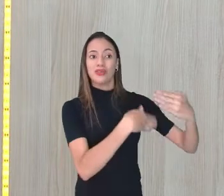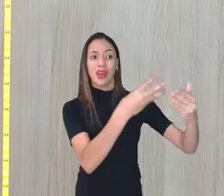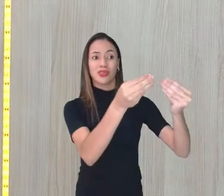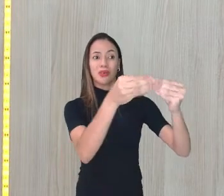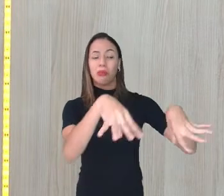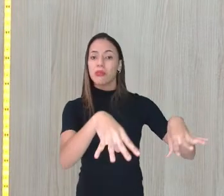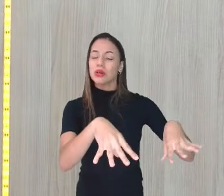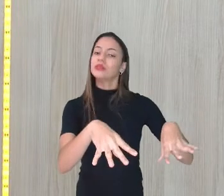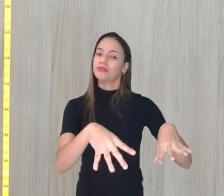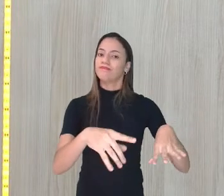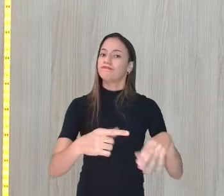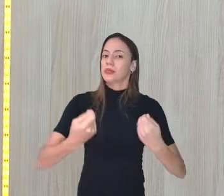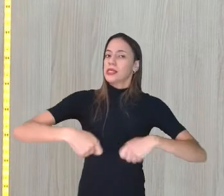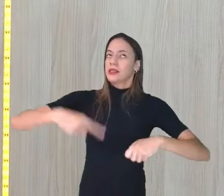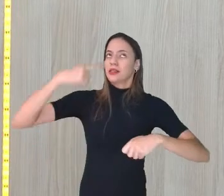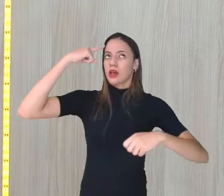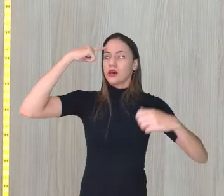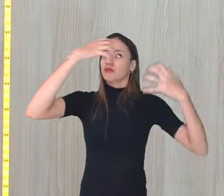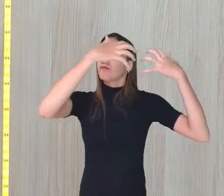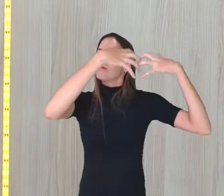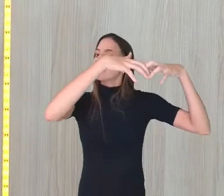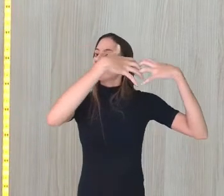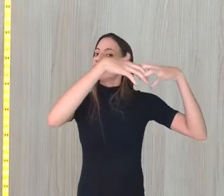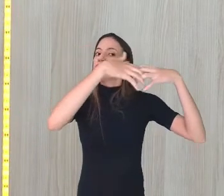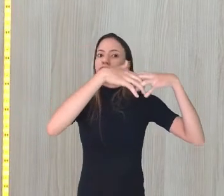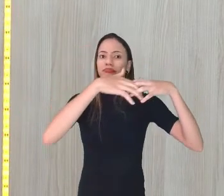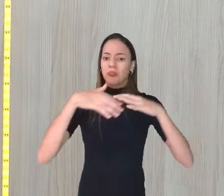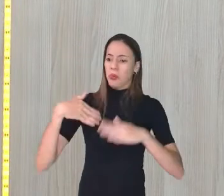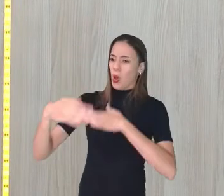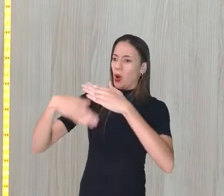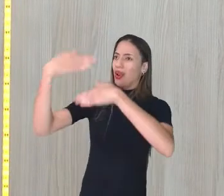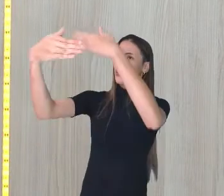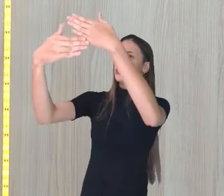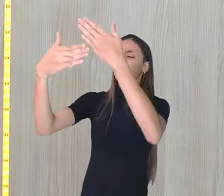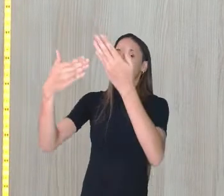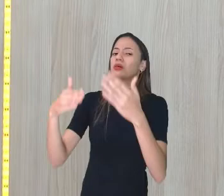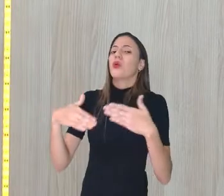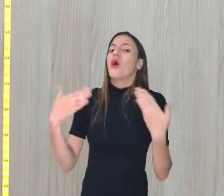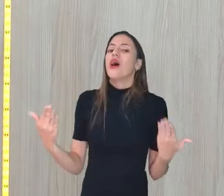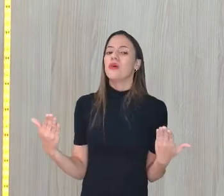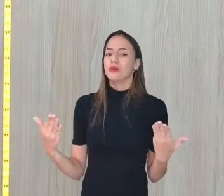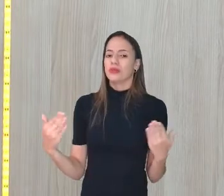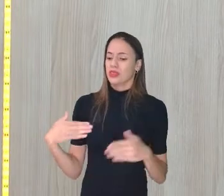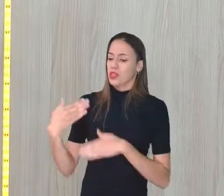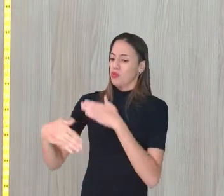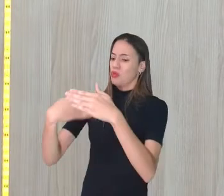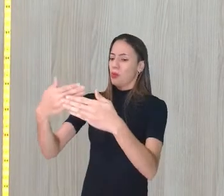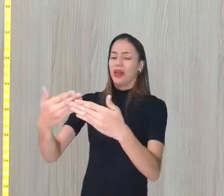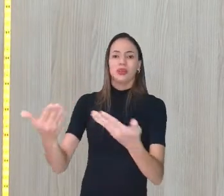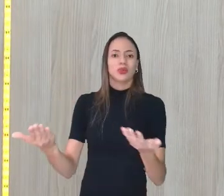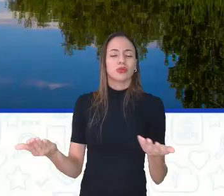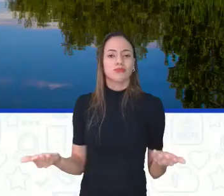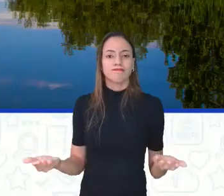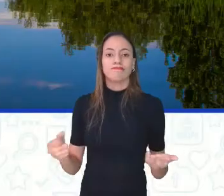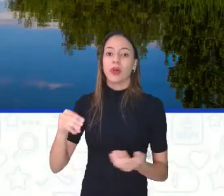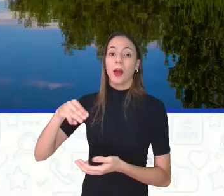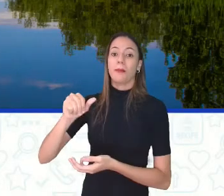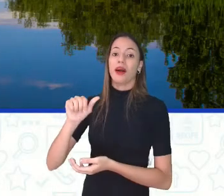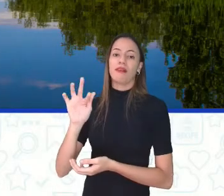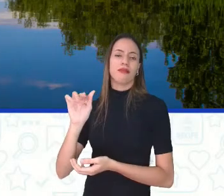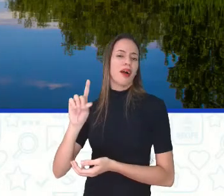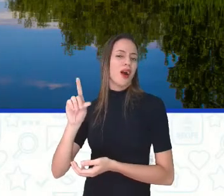essa reflexão mesmo, viu, Carol? De que progresso é esse, né? Que desenvolvimento é esse? Uma falda perfeita,